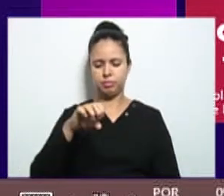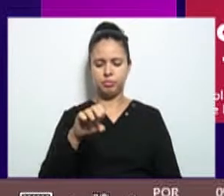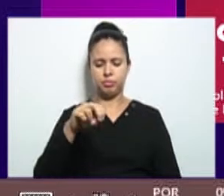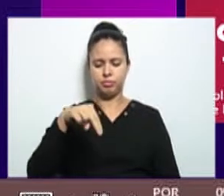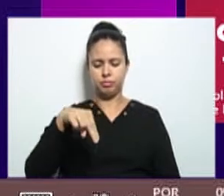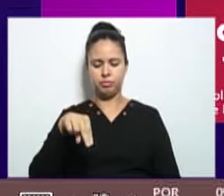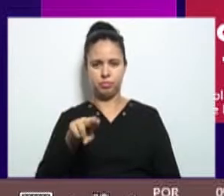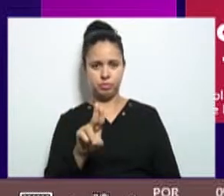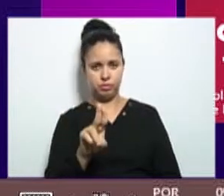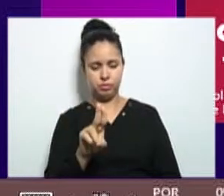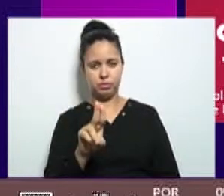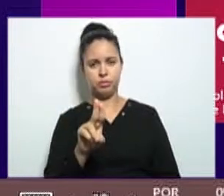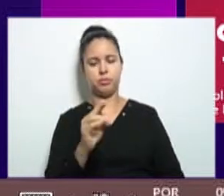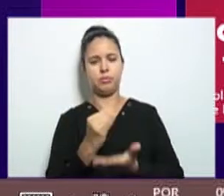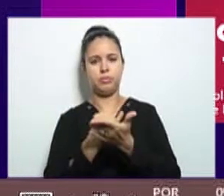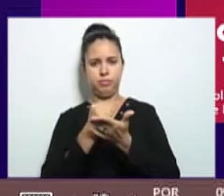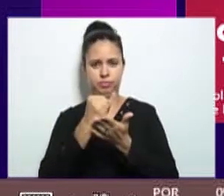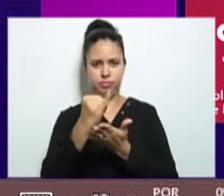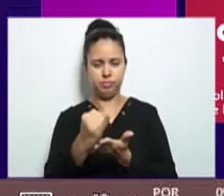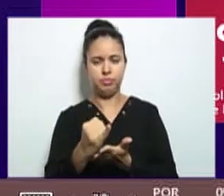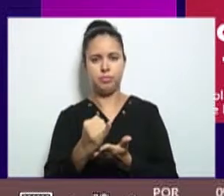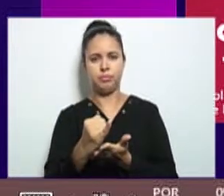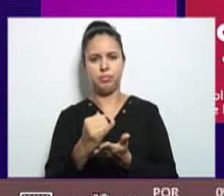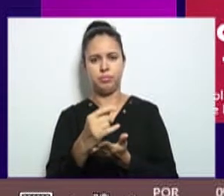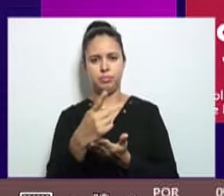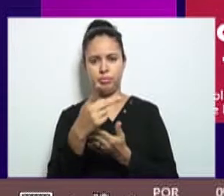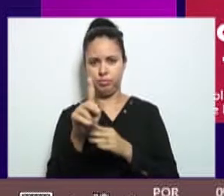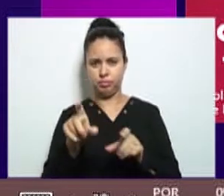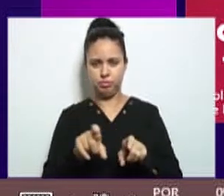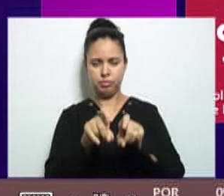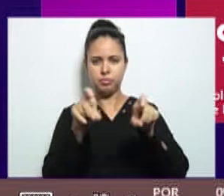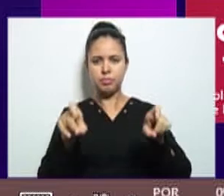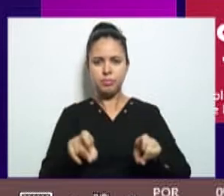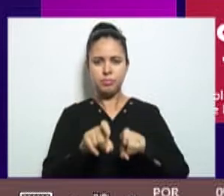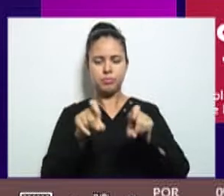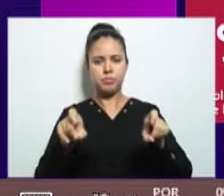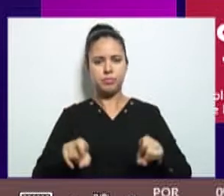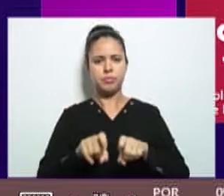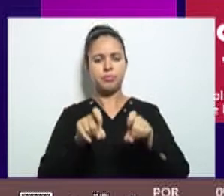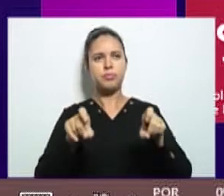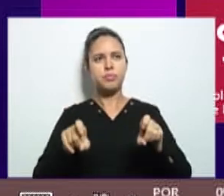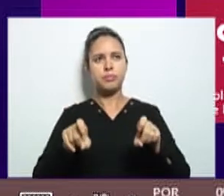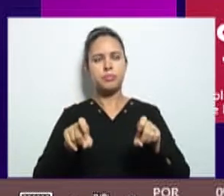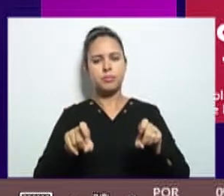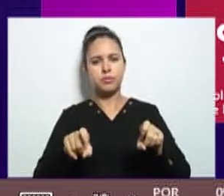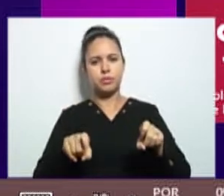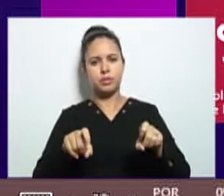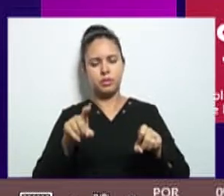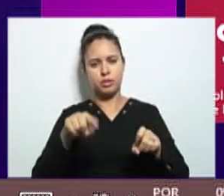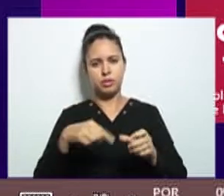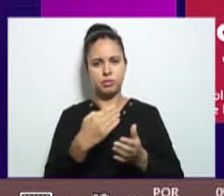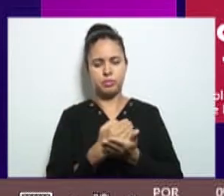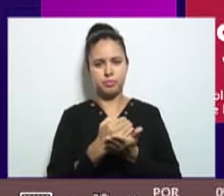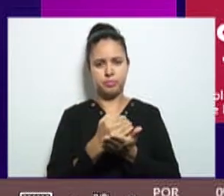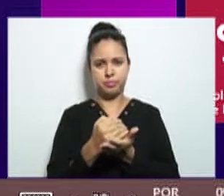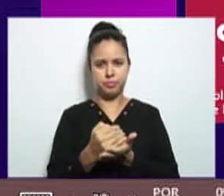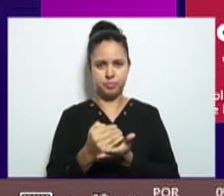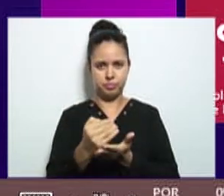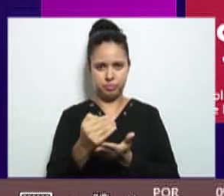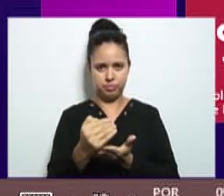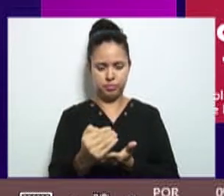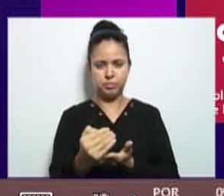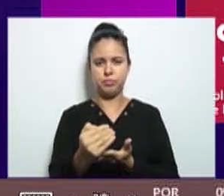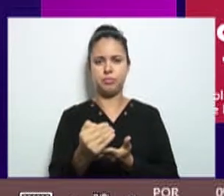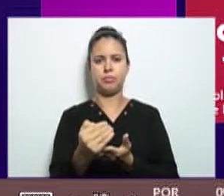iniciar, tá, gente? Desculpa. Menu iniciar do nosso computador. E aí aqui, ó, ponto de partida, início, para que eu possa